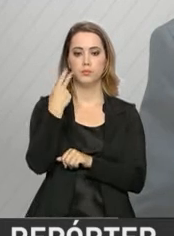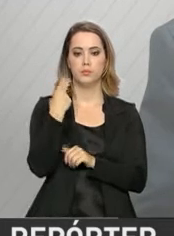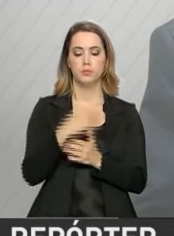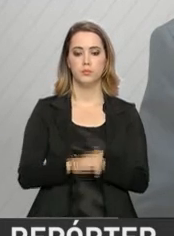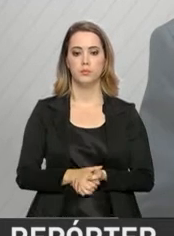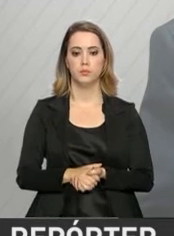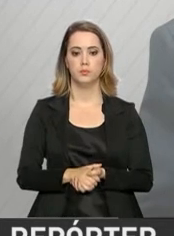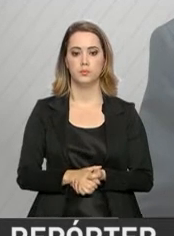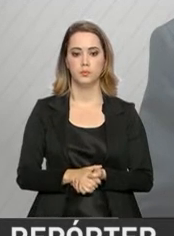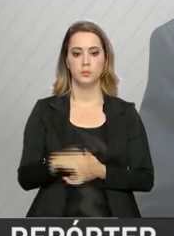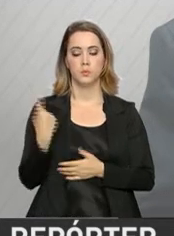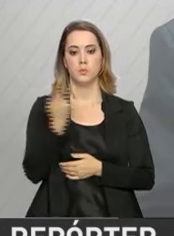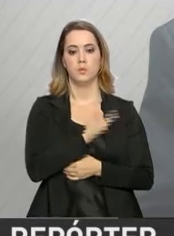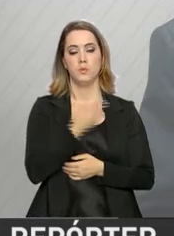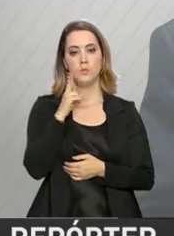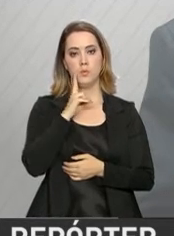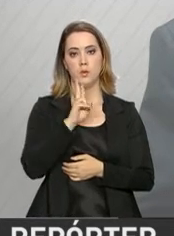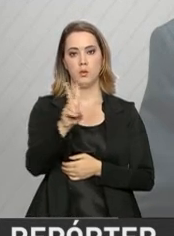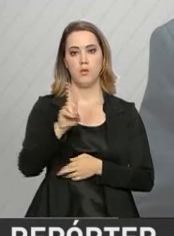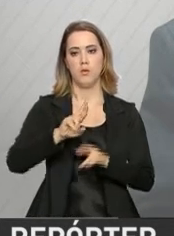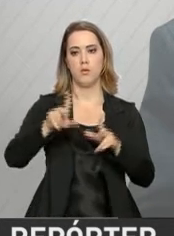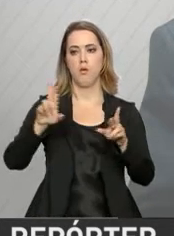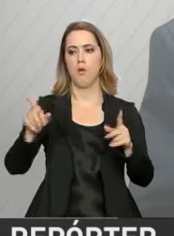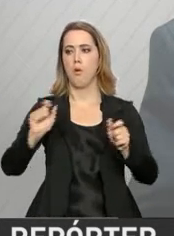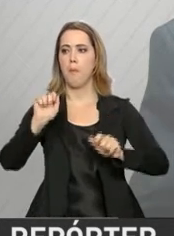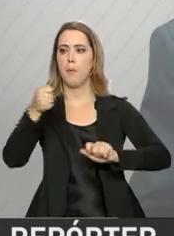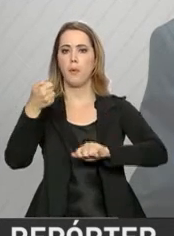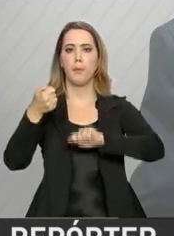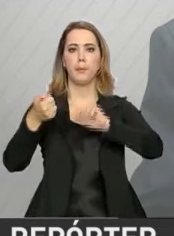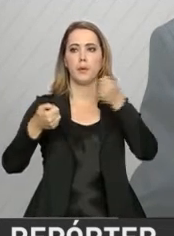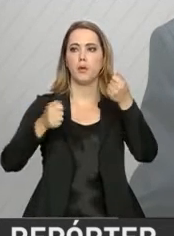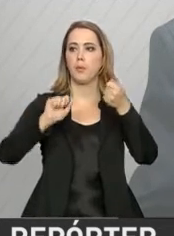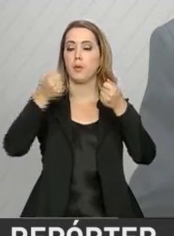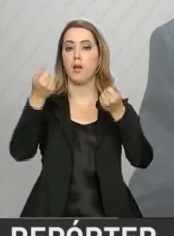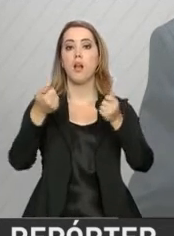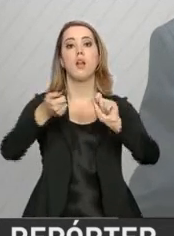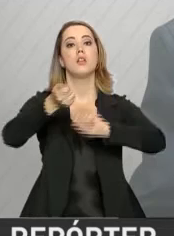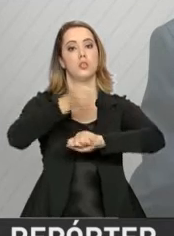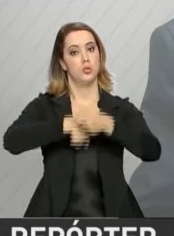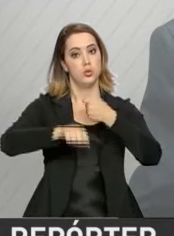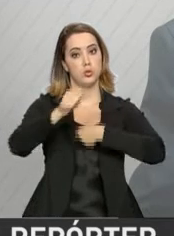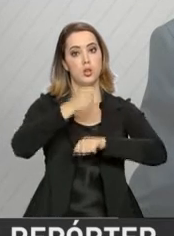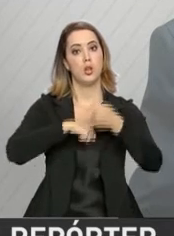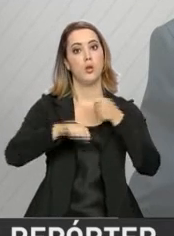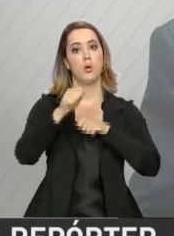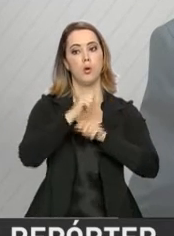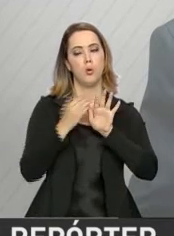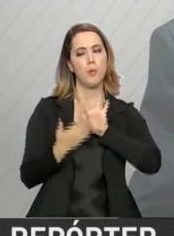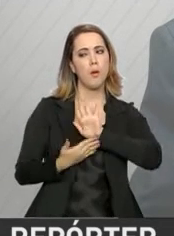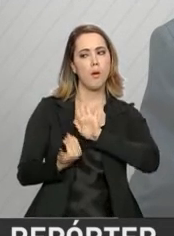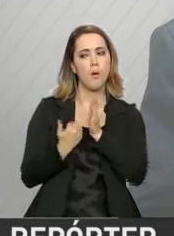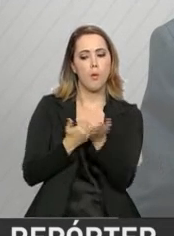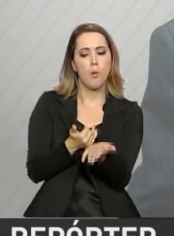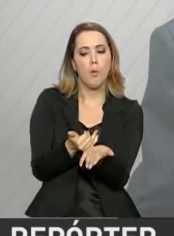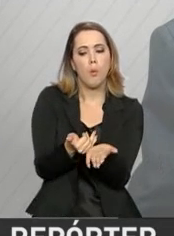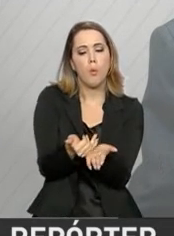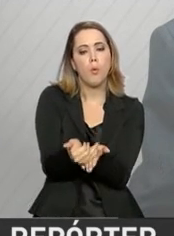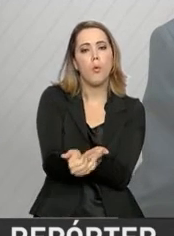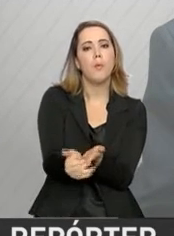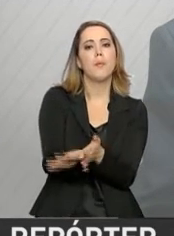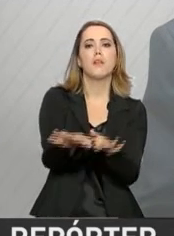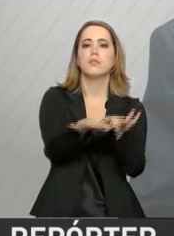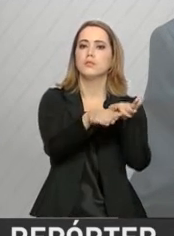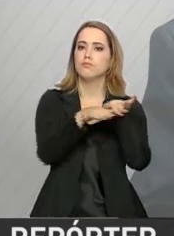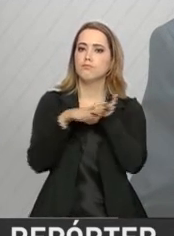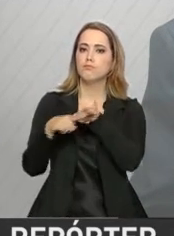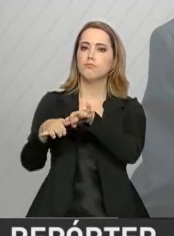normalidade. O que nós vemos é o seguinte, diversos sinais que aos poucos a economia começa a mostrar sinais de normalização em